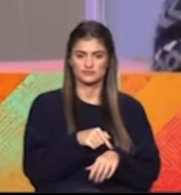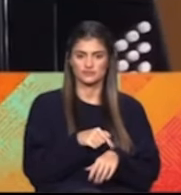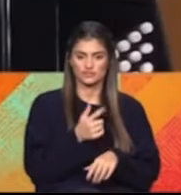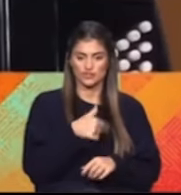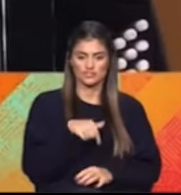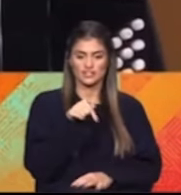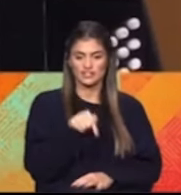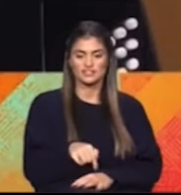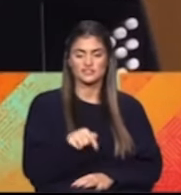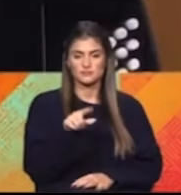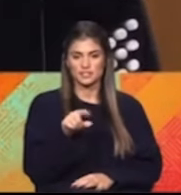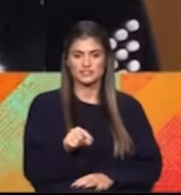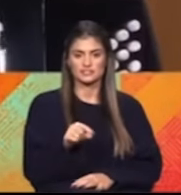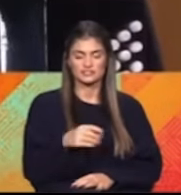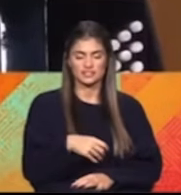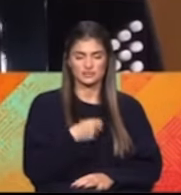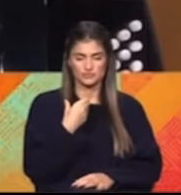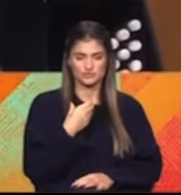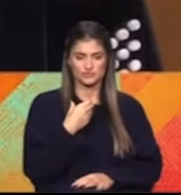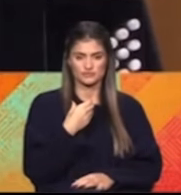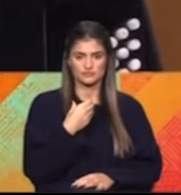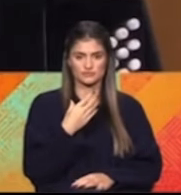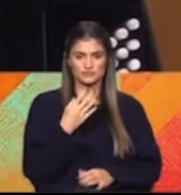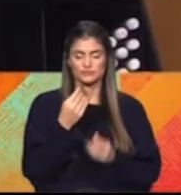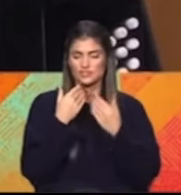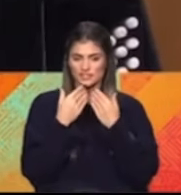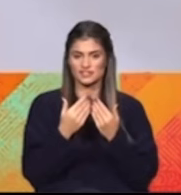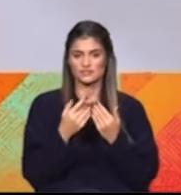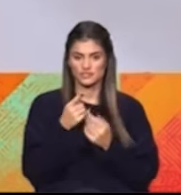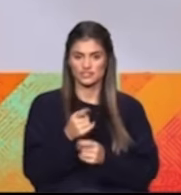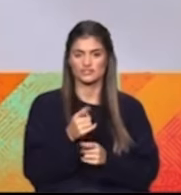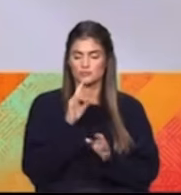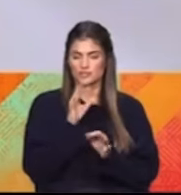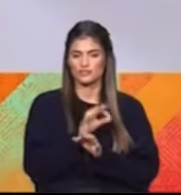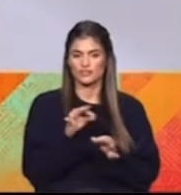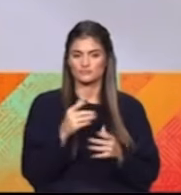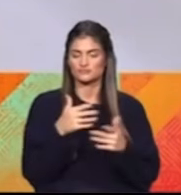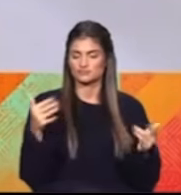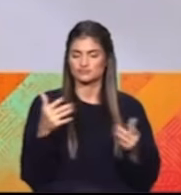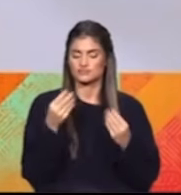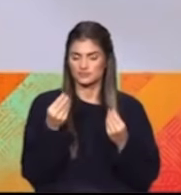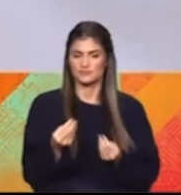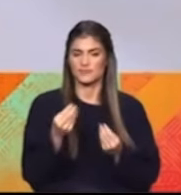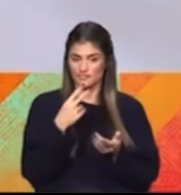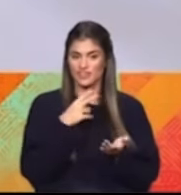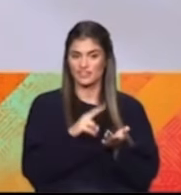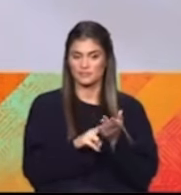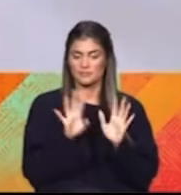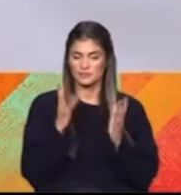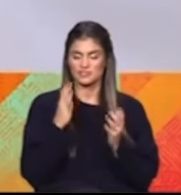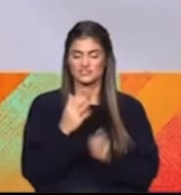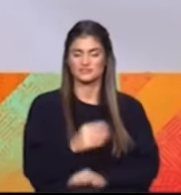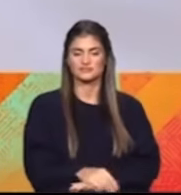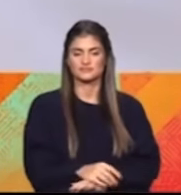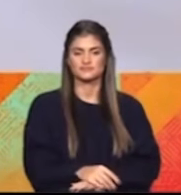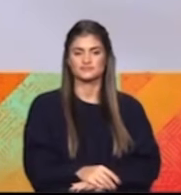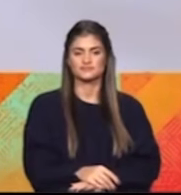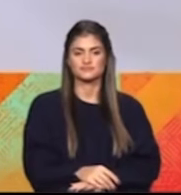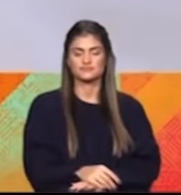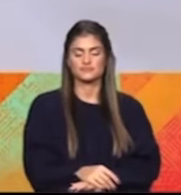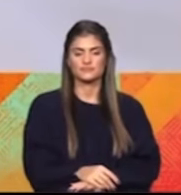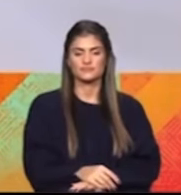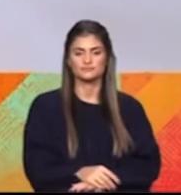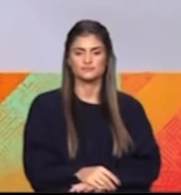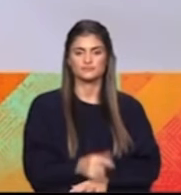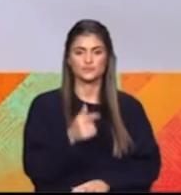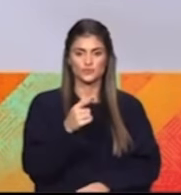daqui estamos a sentir e muito gratos por esta bela atuação. É verdade. Parabéns. Ó, Tino,